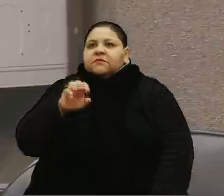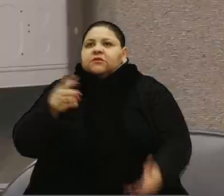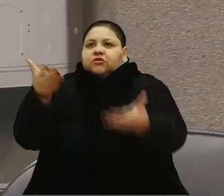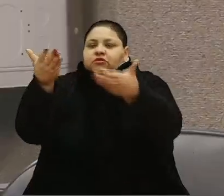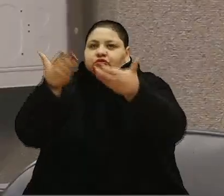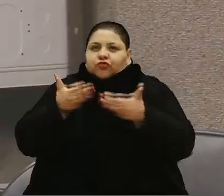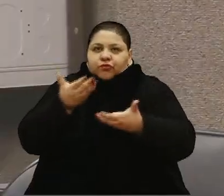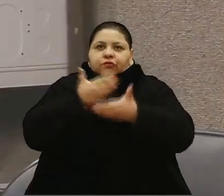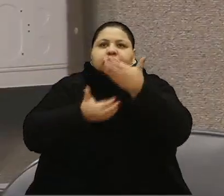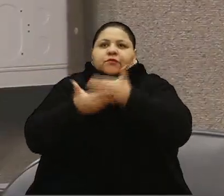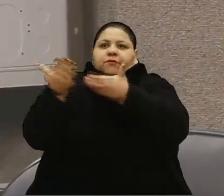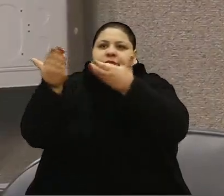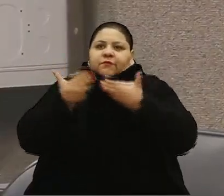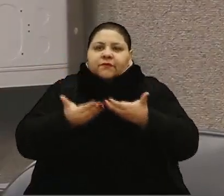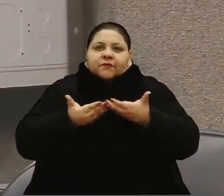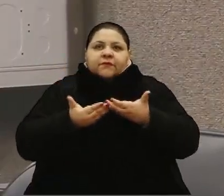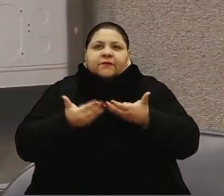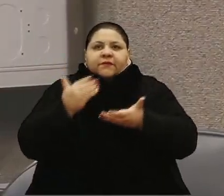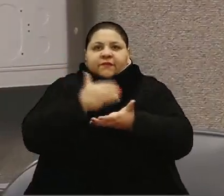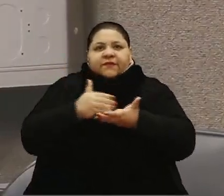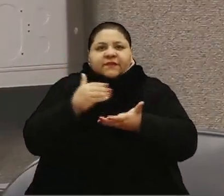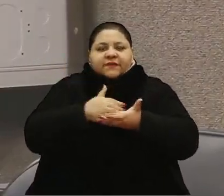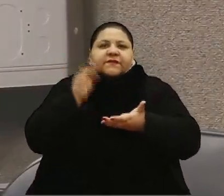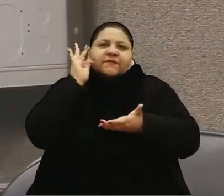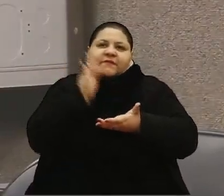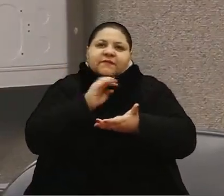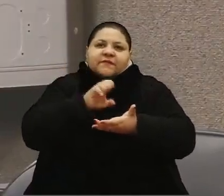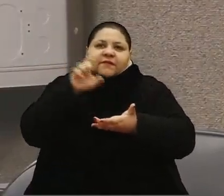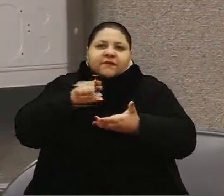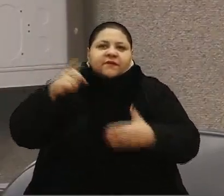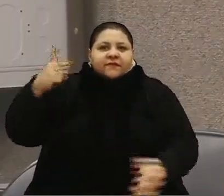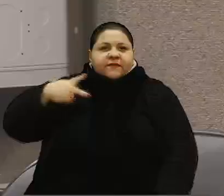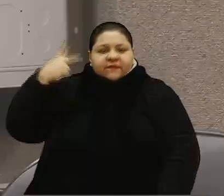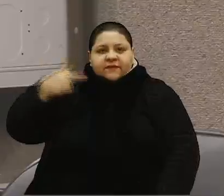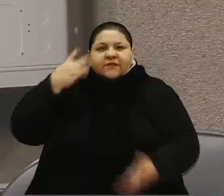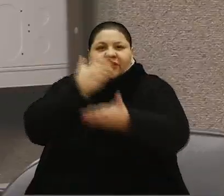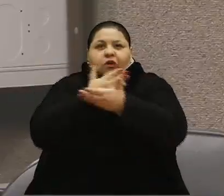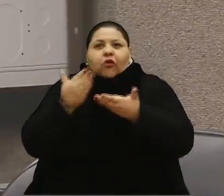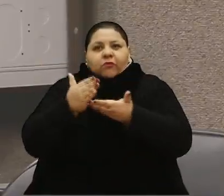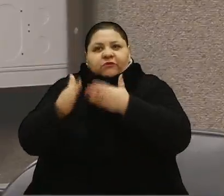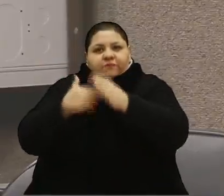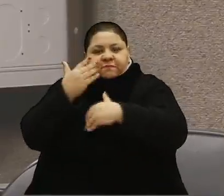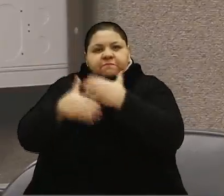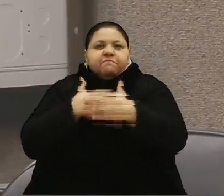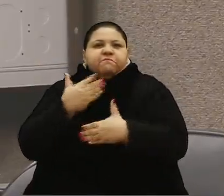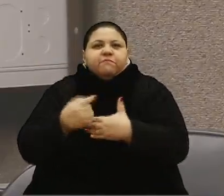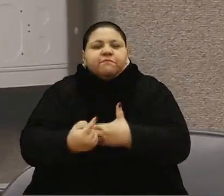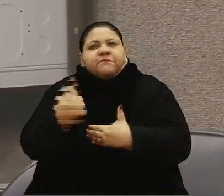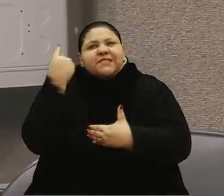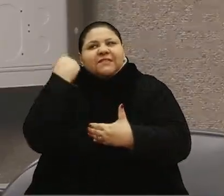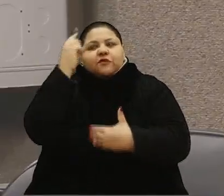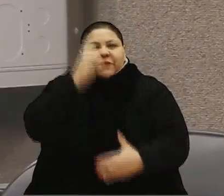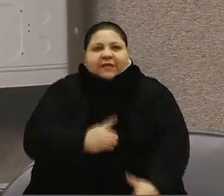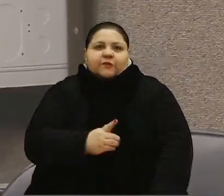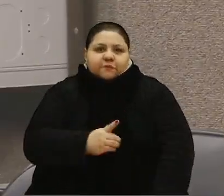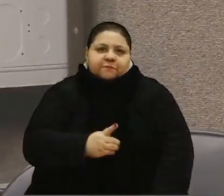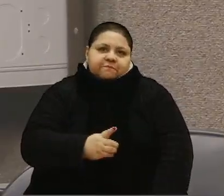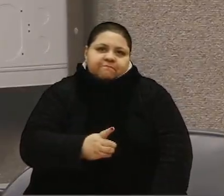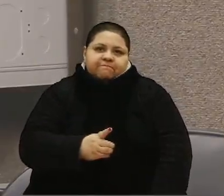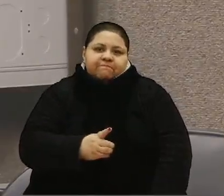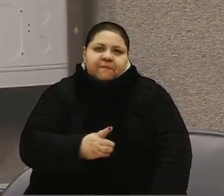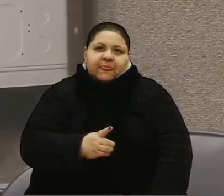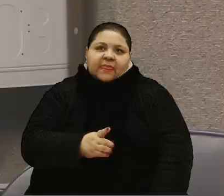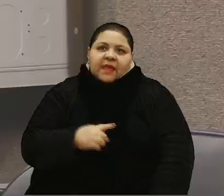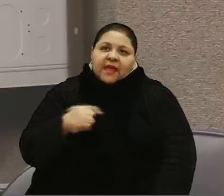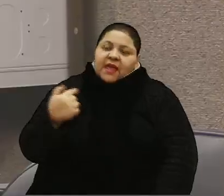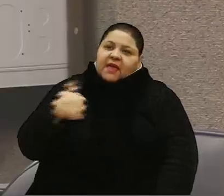E também a nossa secretária Tati, ex-vereadora, que começou todo esse processo lá no seu mandato.